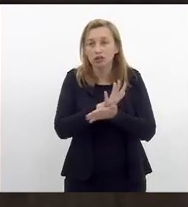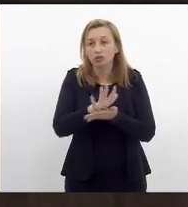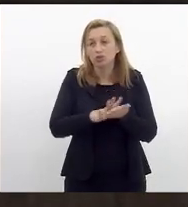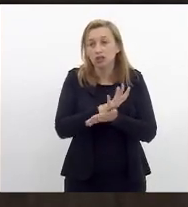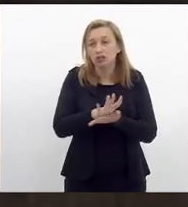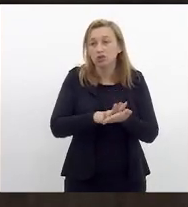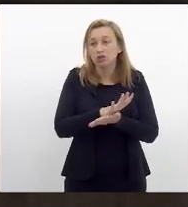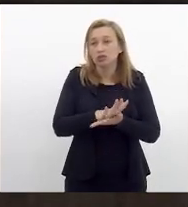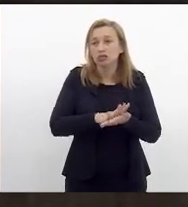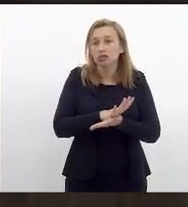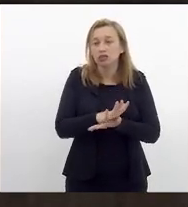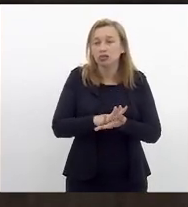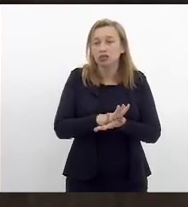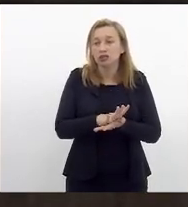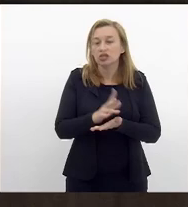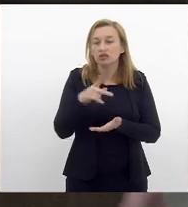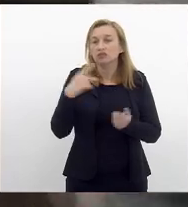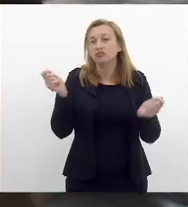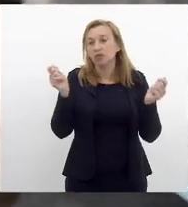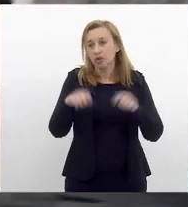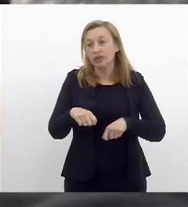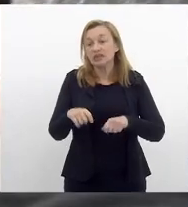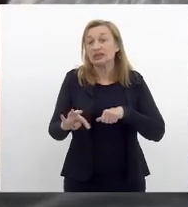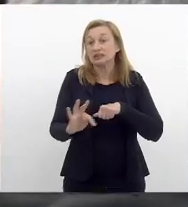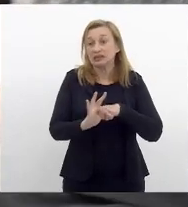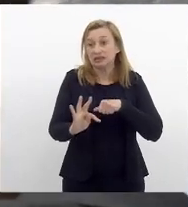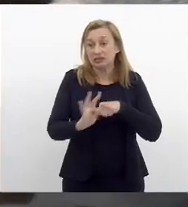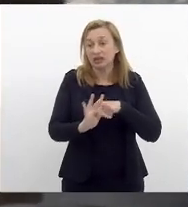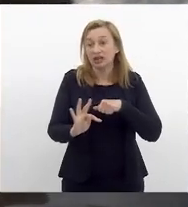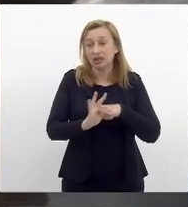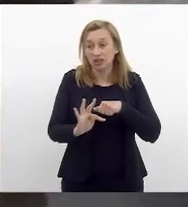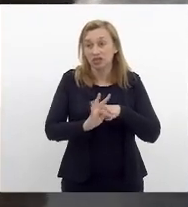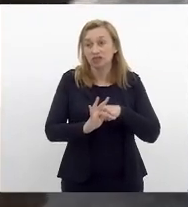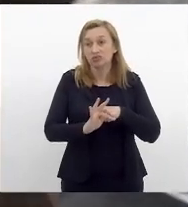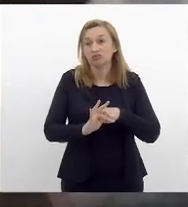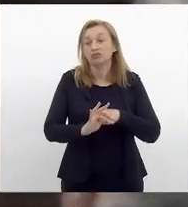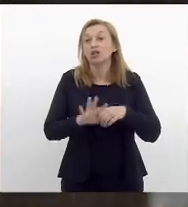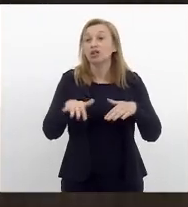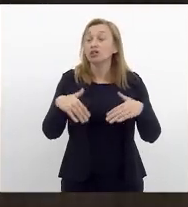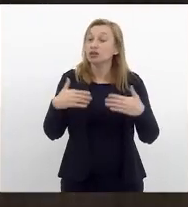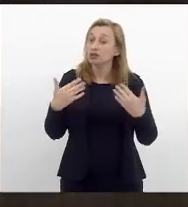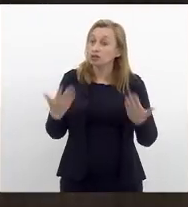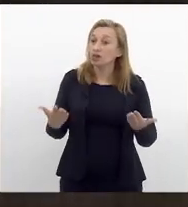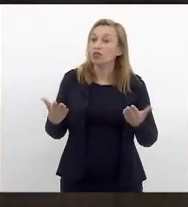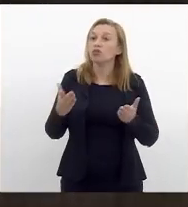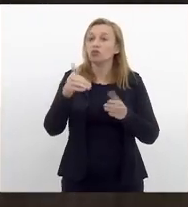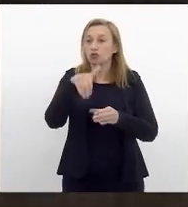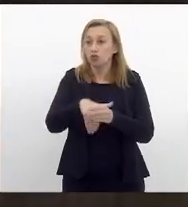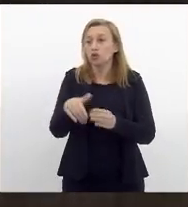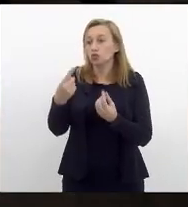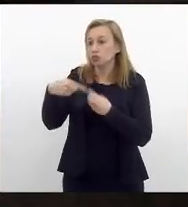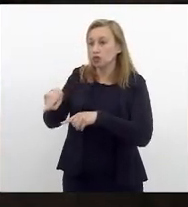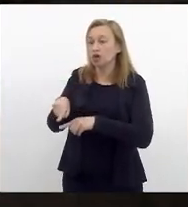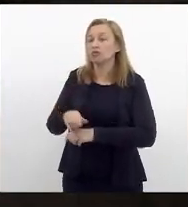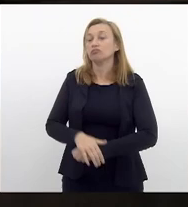que trate da capacidade técnica que a agência necessita. Então, por isso, meu voto é contrário.